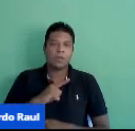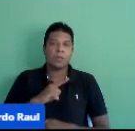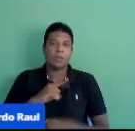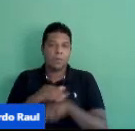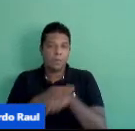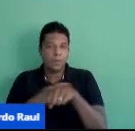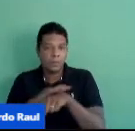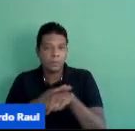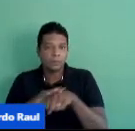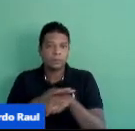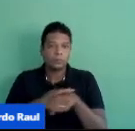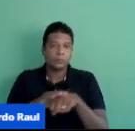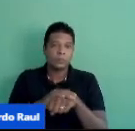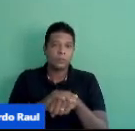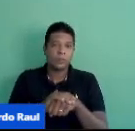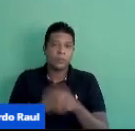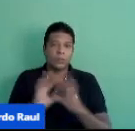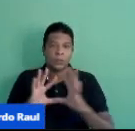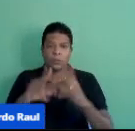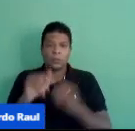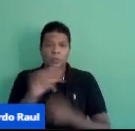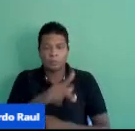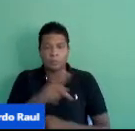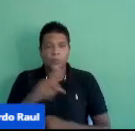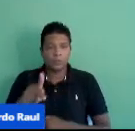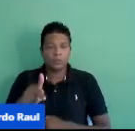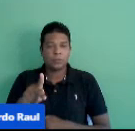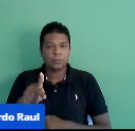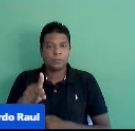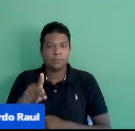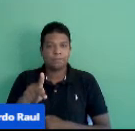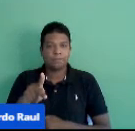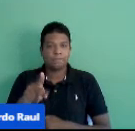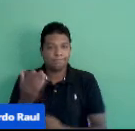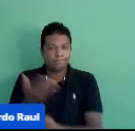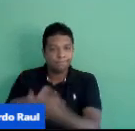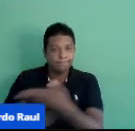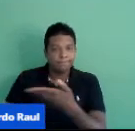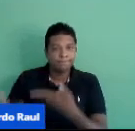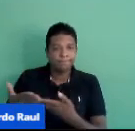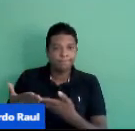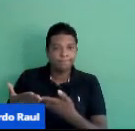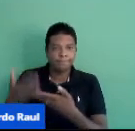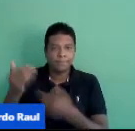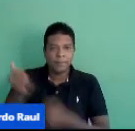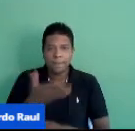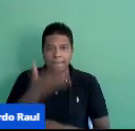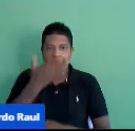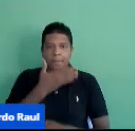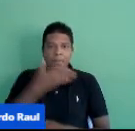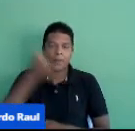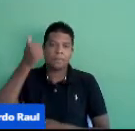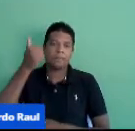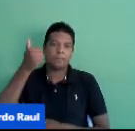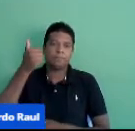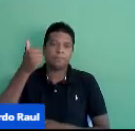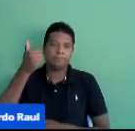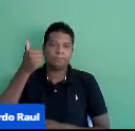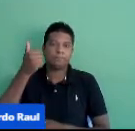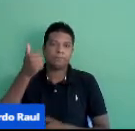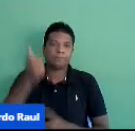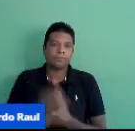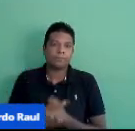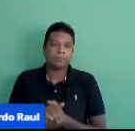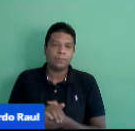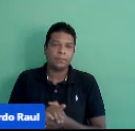atendesse esse público, ou que esse público pudesse participar, então a riqueza desse encontro, desse diálogo, poderia ser muito grande, né? Então, é